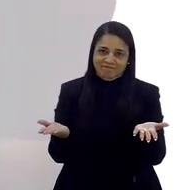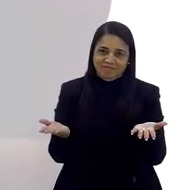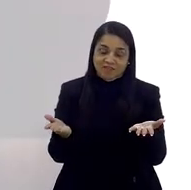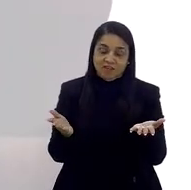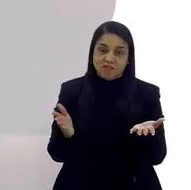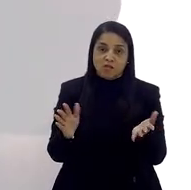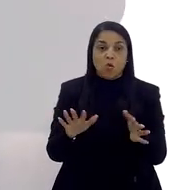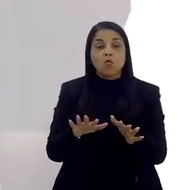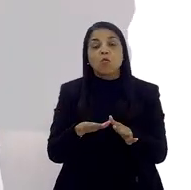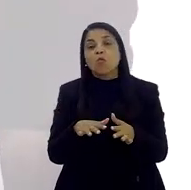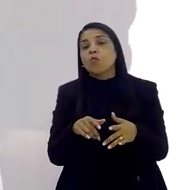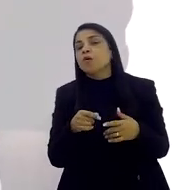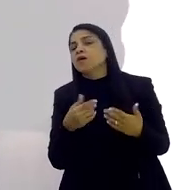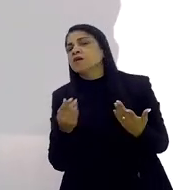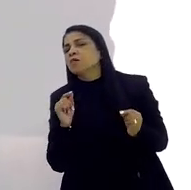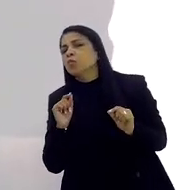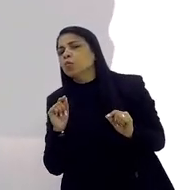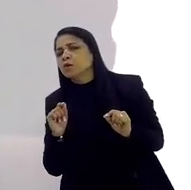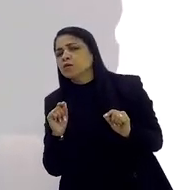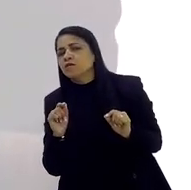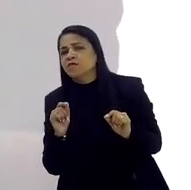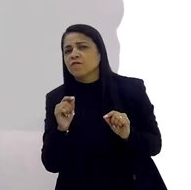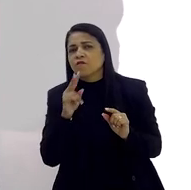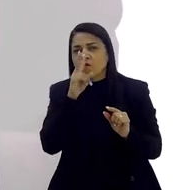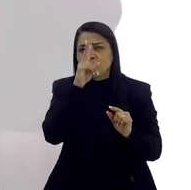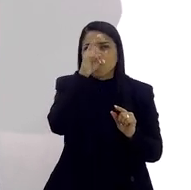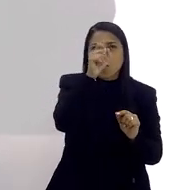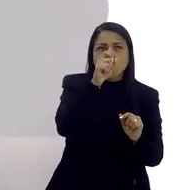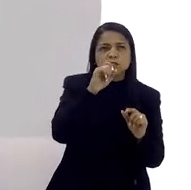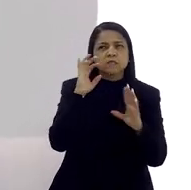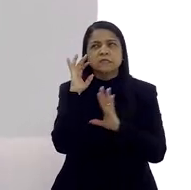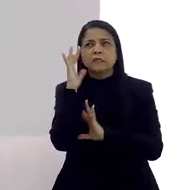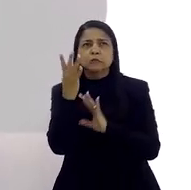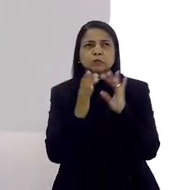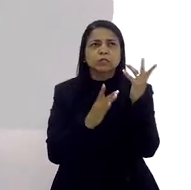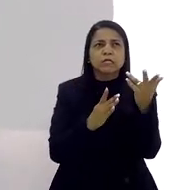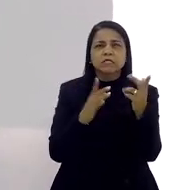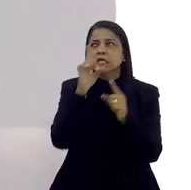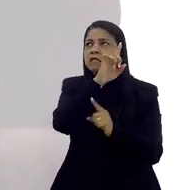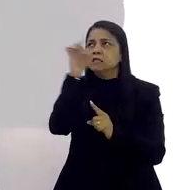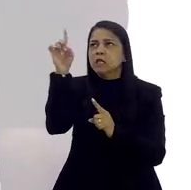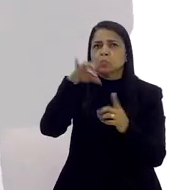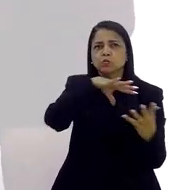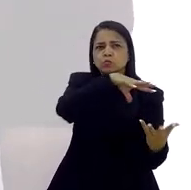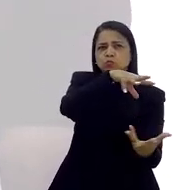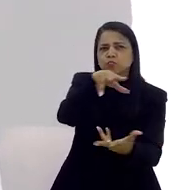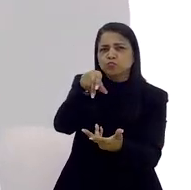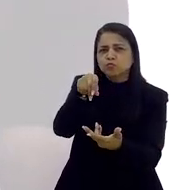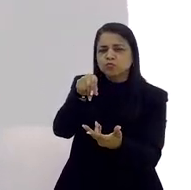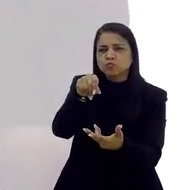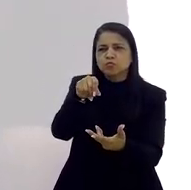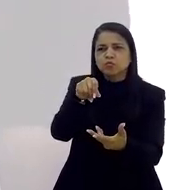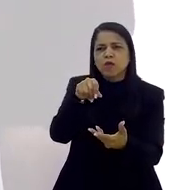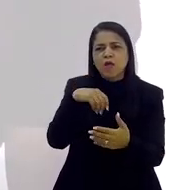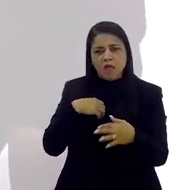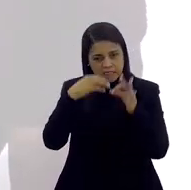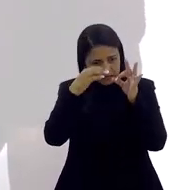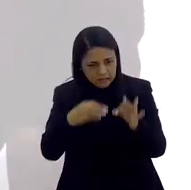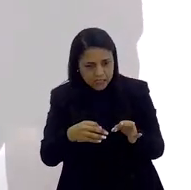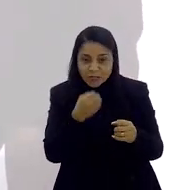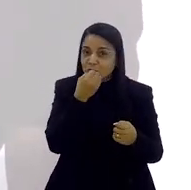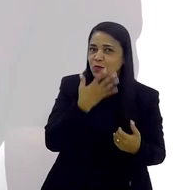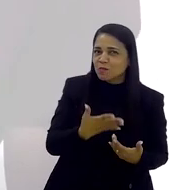forças são essas da natureza e Deus do universo que quando você é a certa quando tá tudo bem